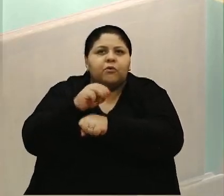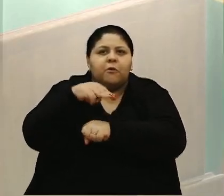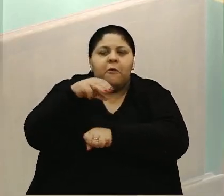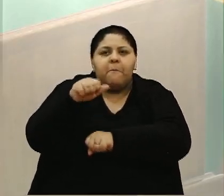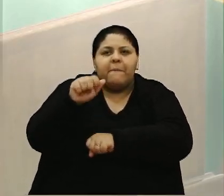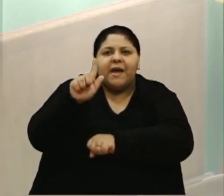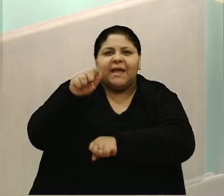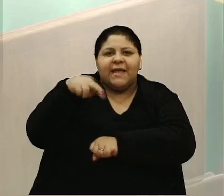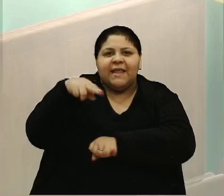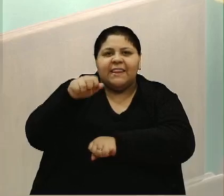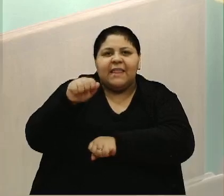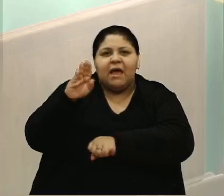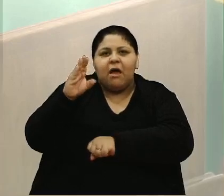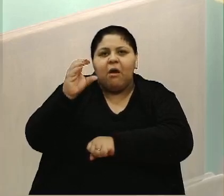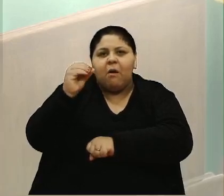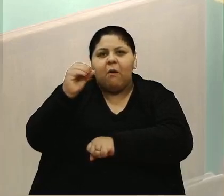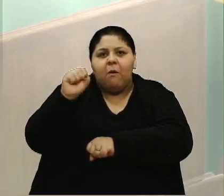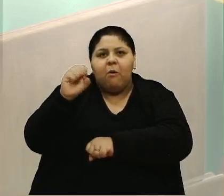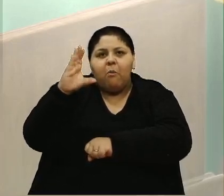bem.